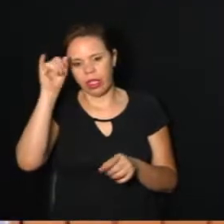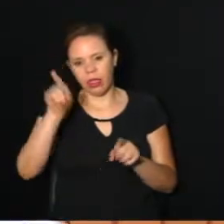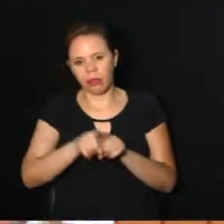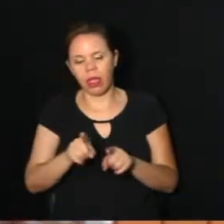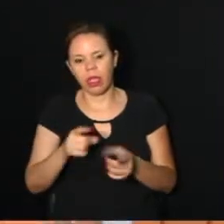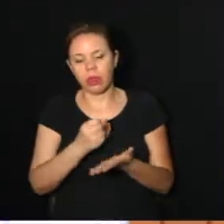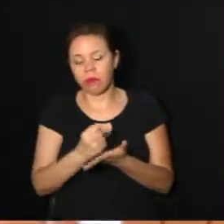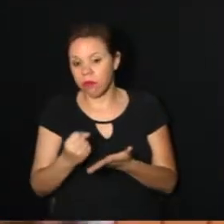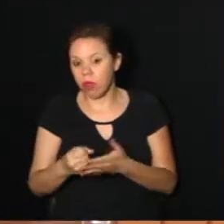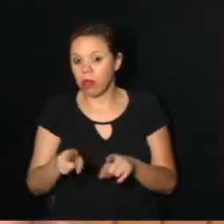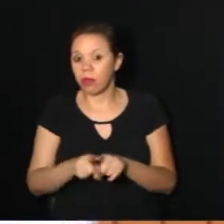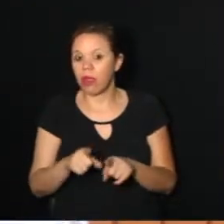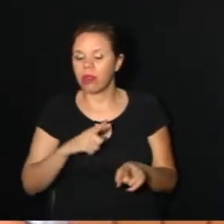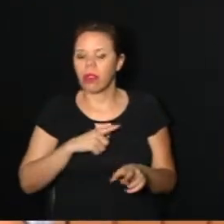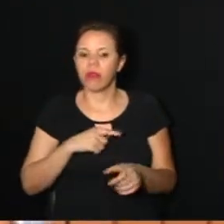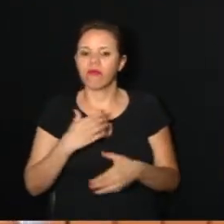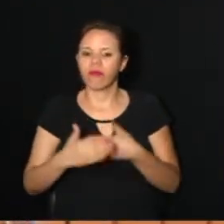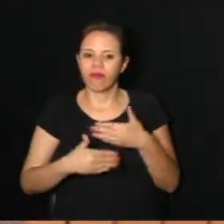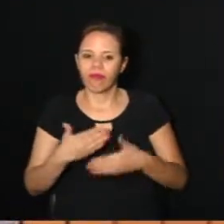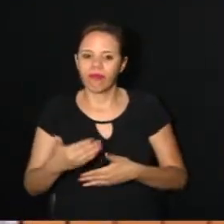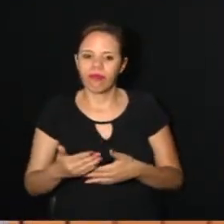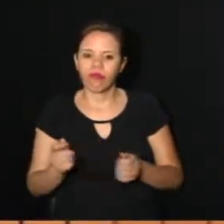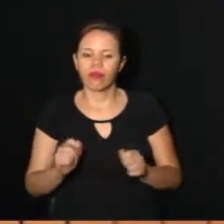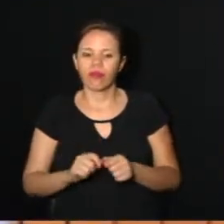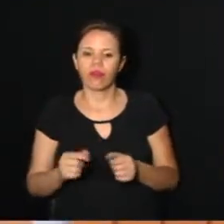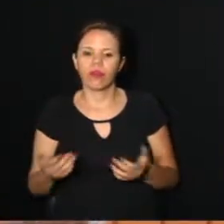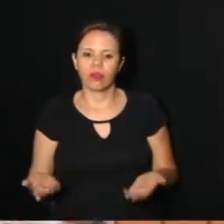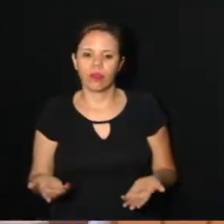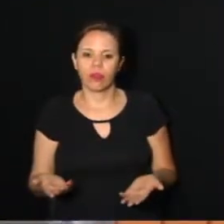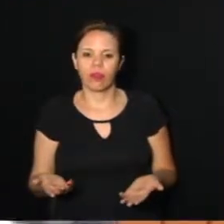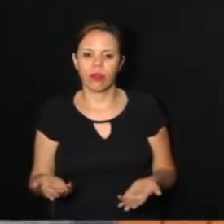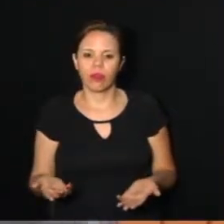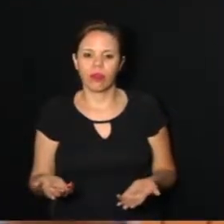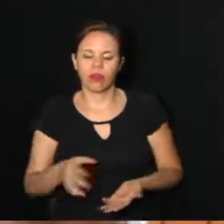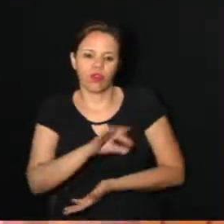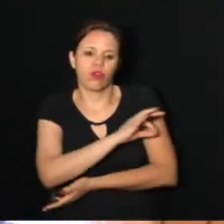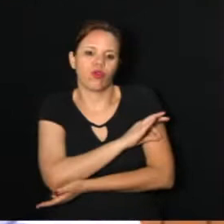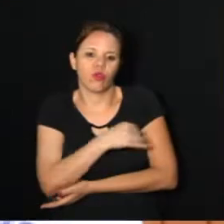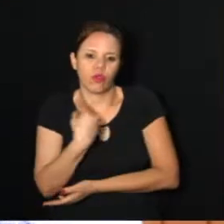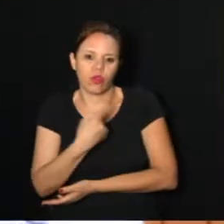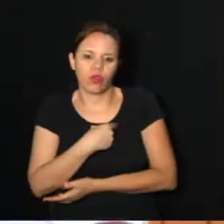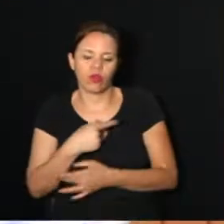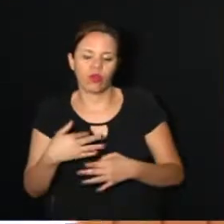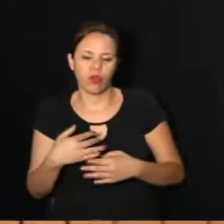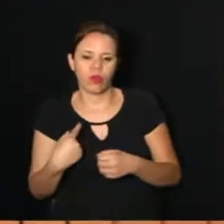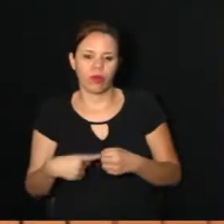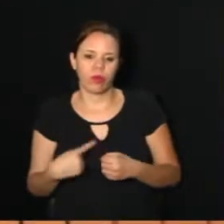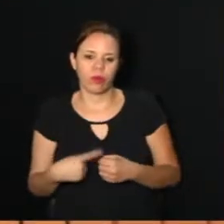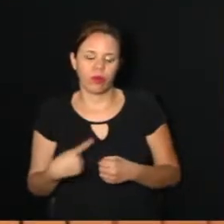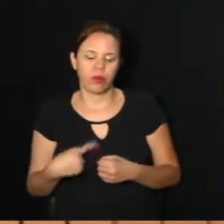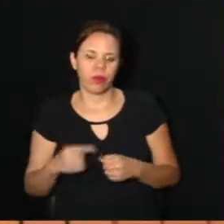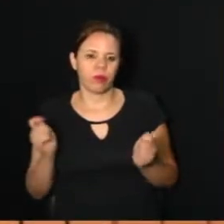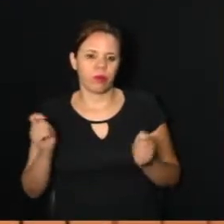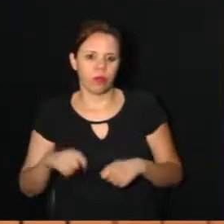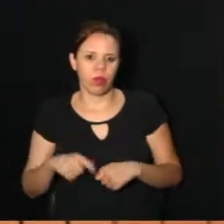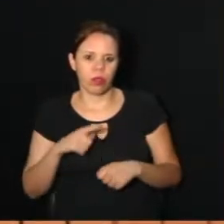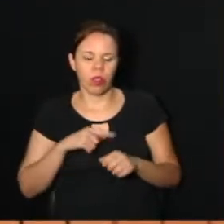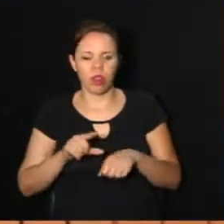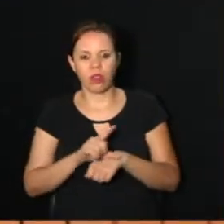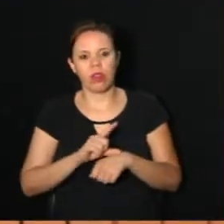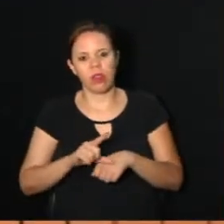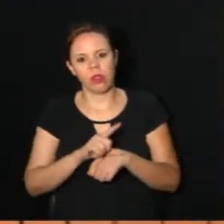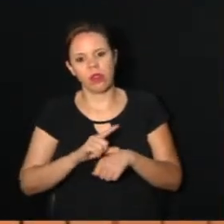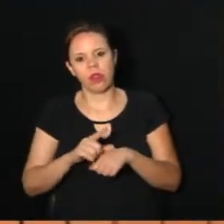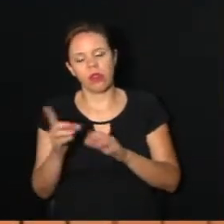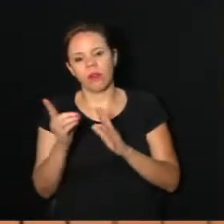ele vai elencando de uma maneira com que o poder público, no caso nosso municipal, possa, através de uma legislação ou de